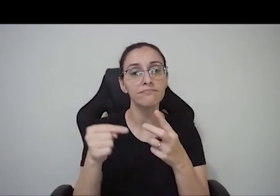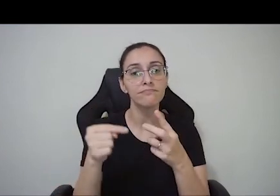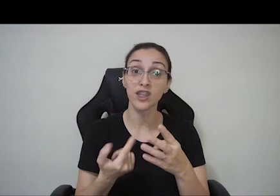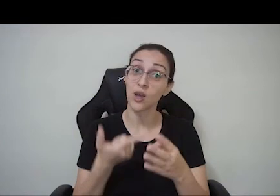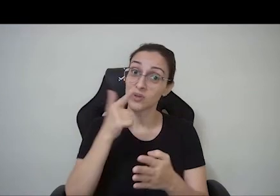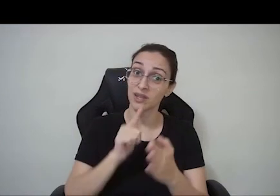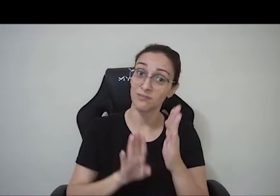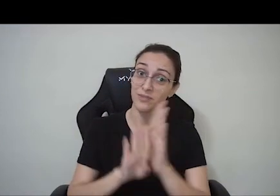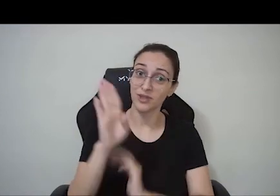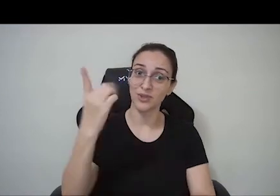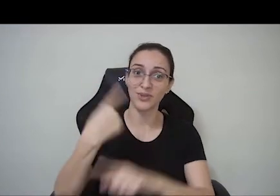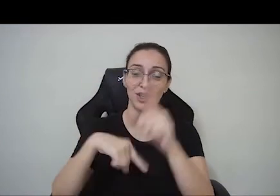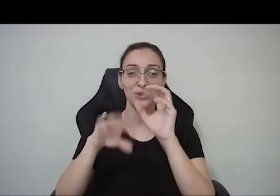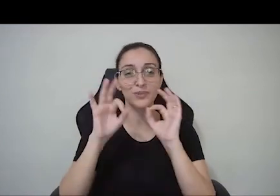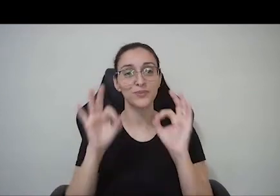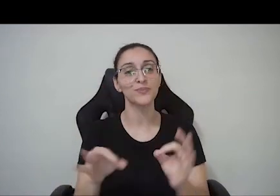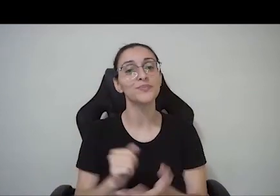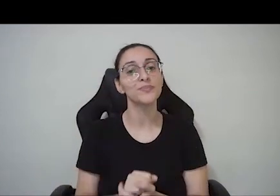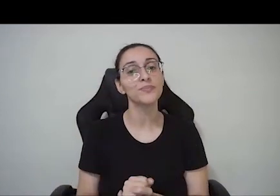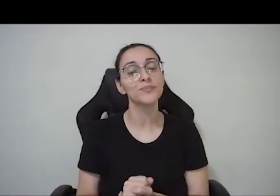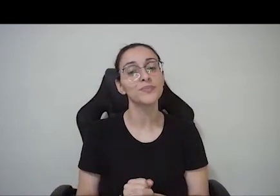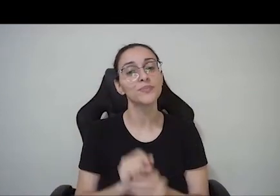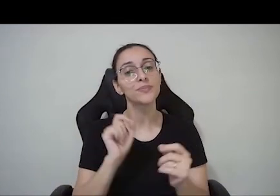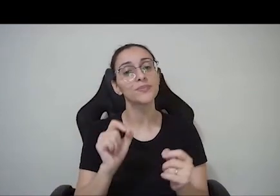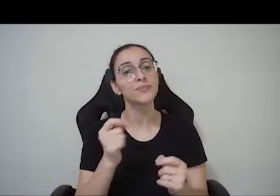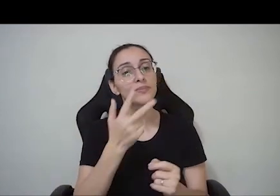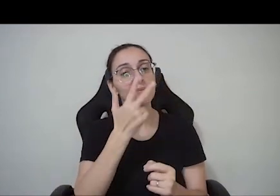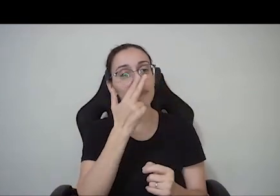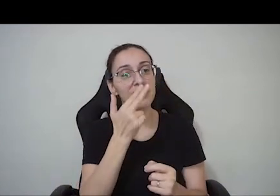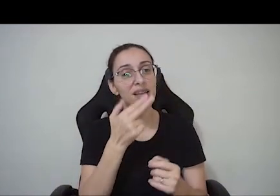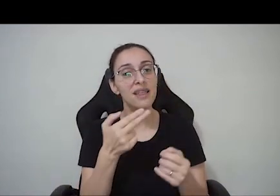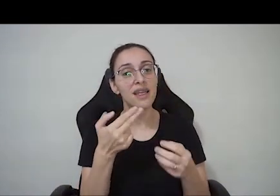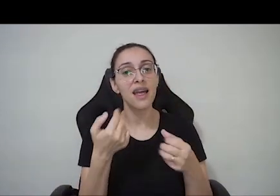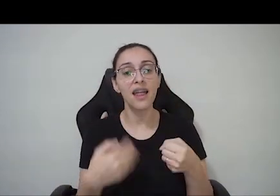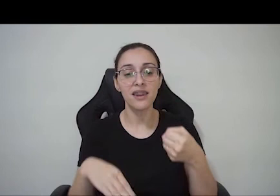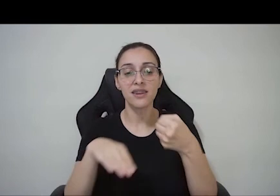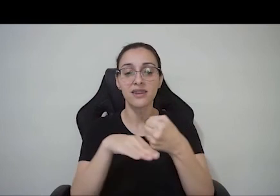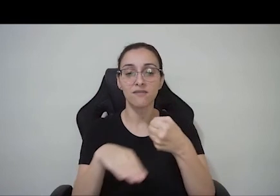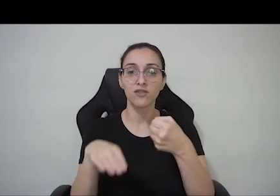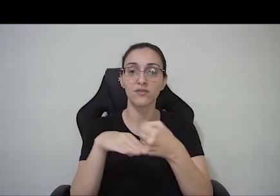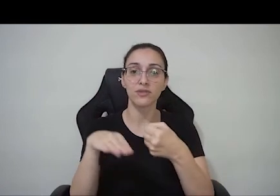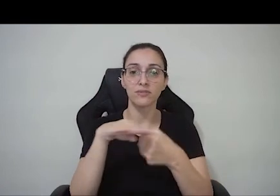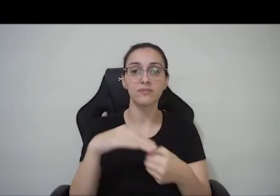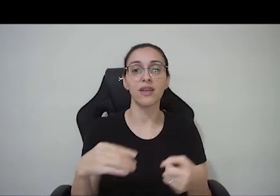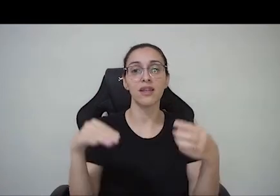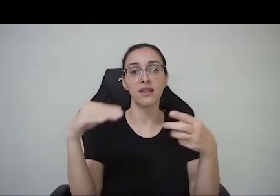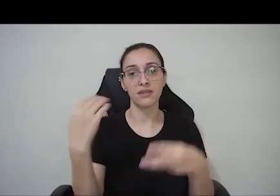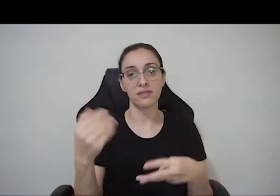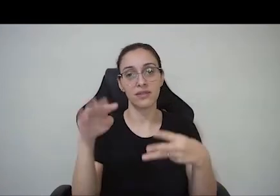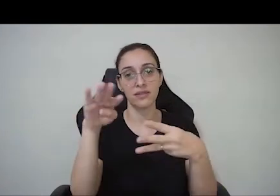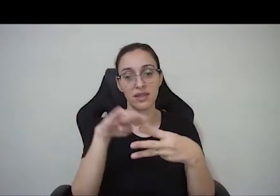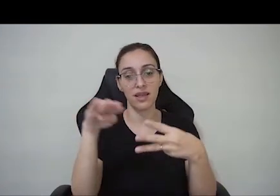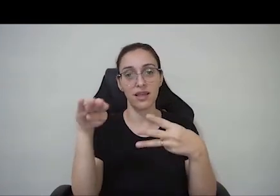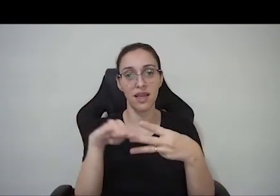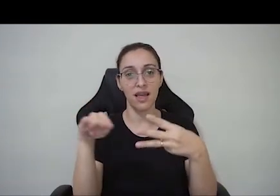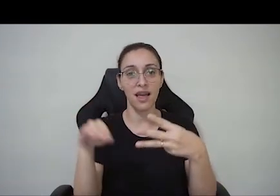sucesso. E cada critério de sucesso, ele é indicado por um nível de conformidade, que é o A, AA